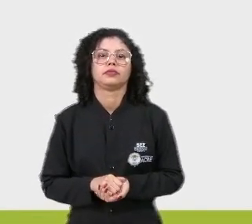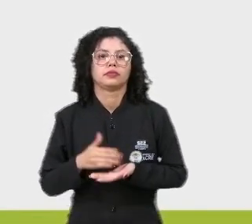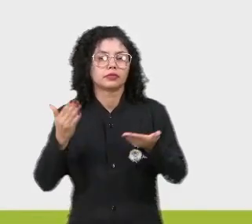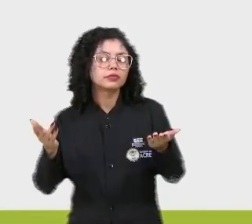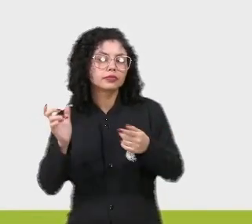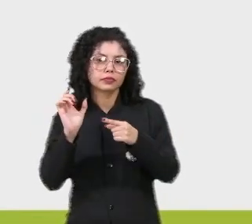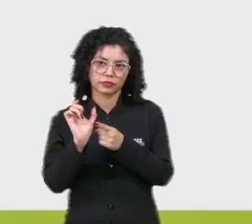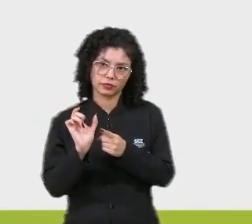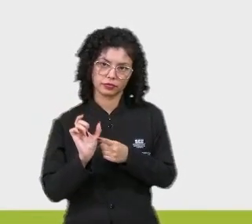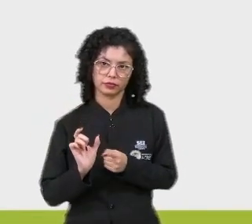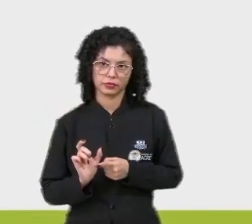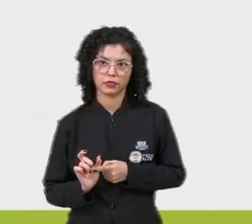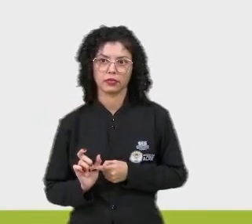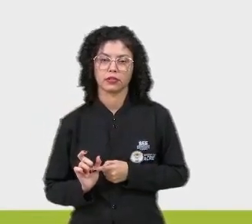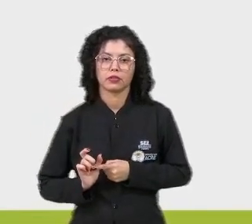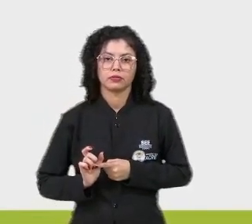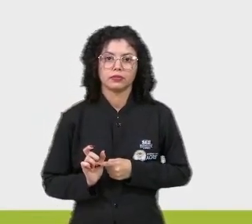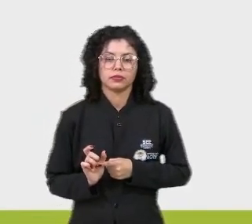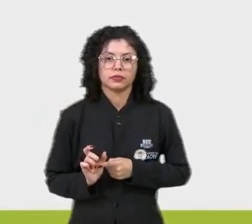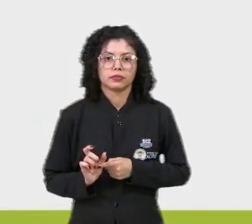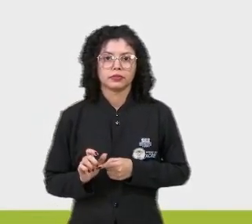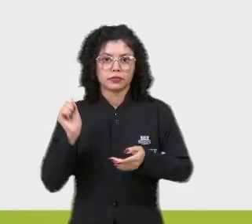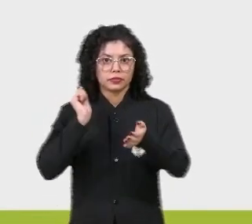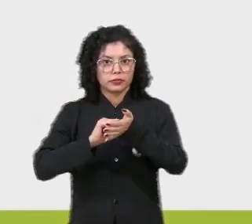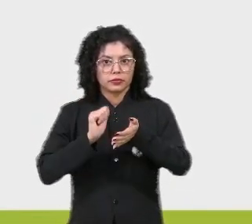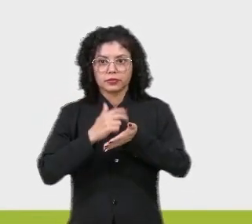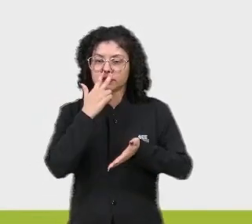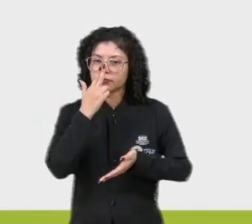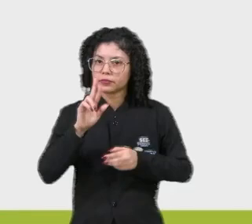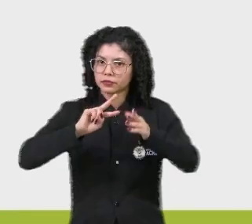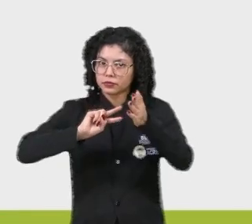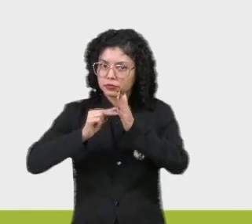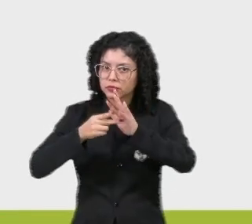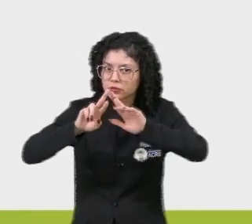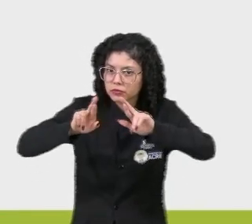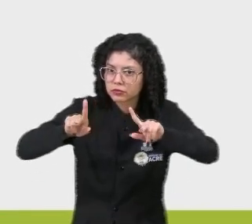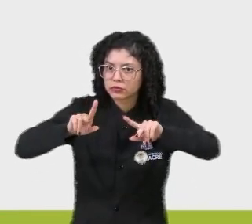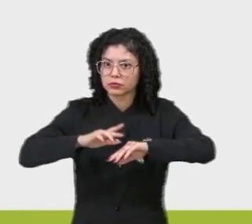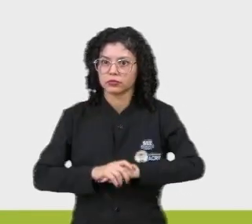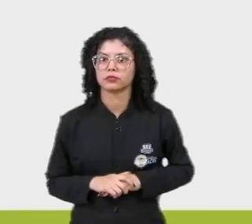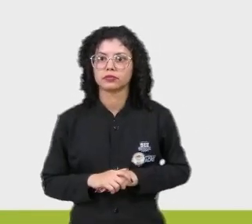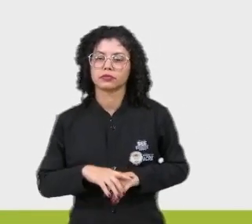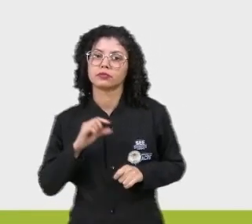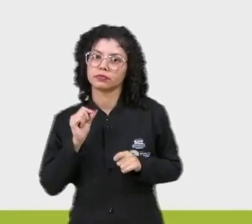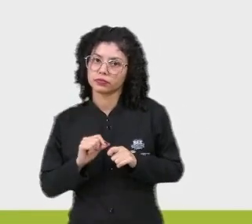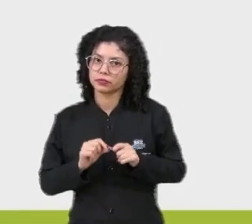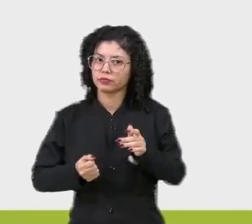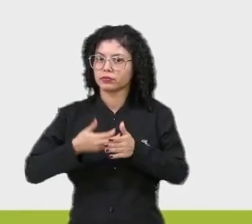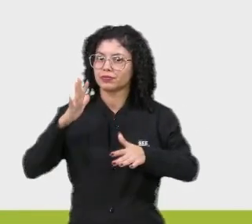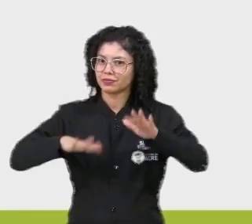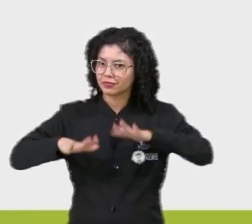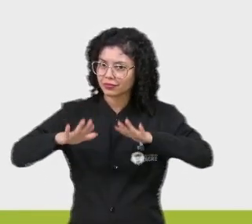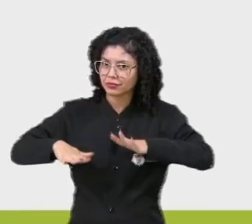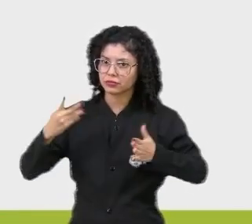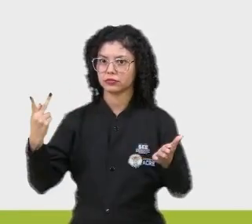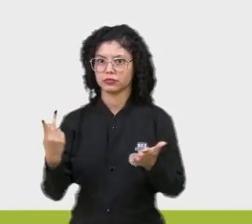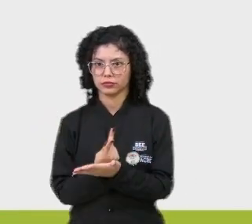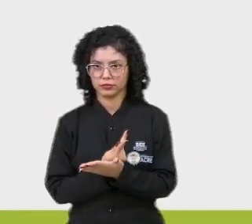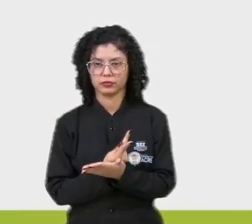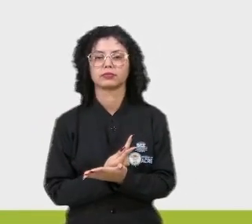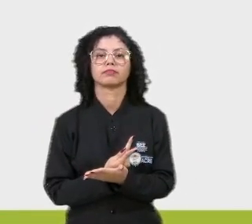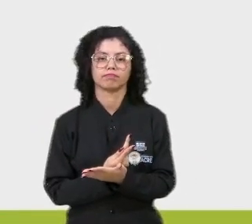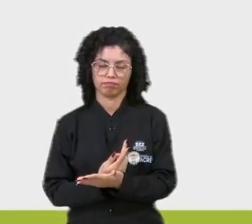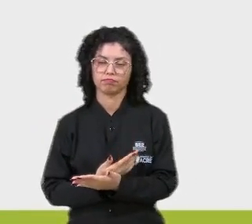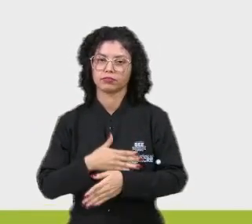essas as palavras são tem a escrita parecida mais com significados diferentes que isso faz muitas vezes você eh